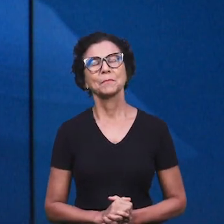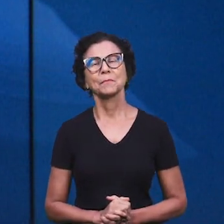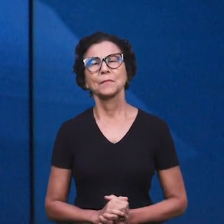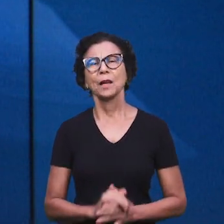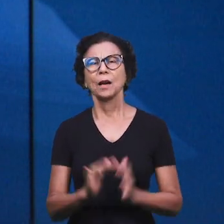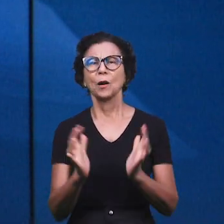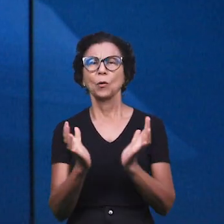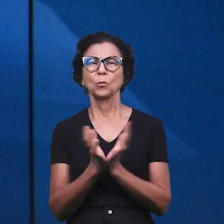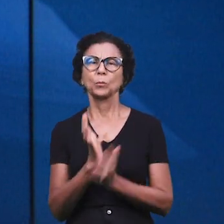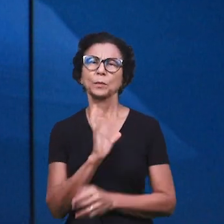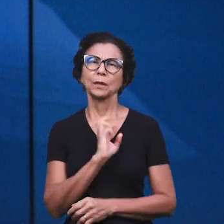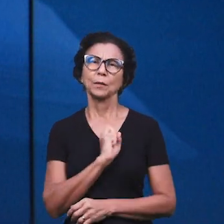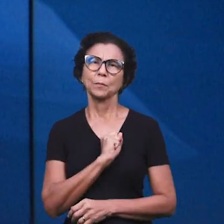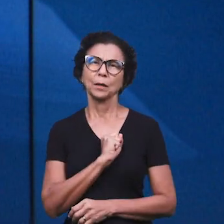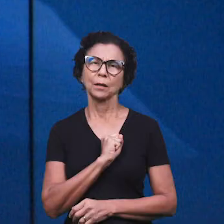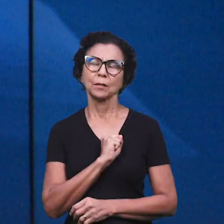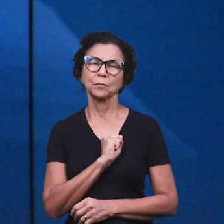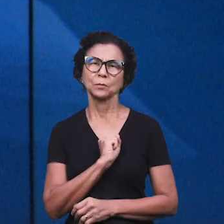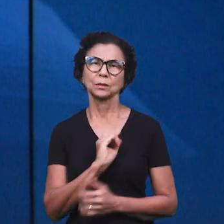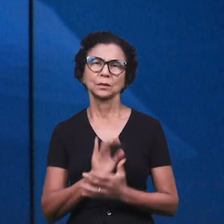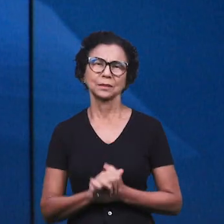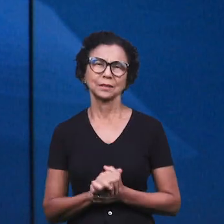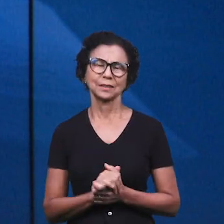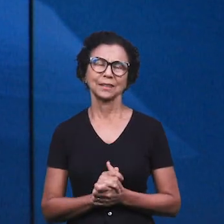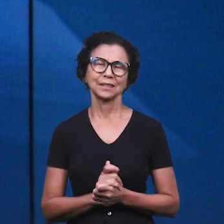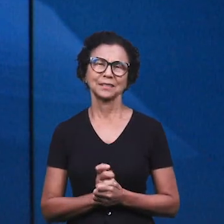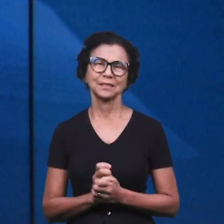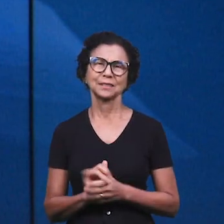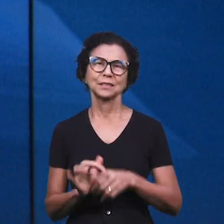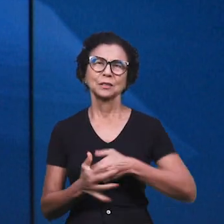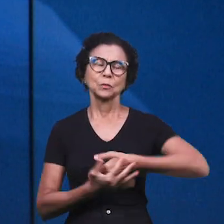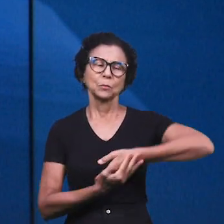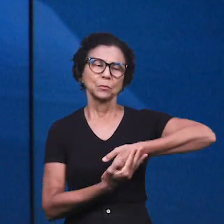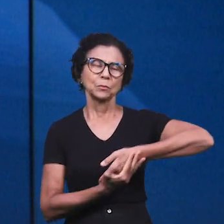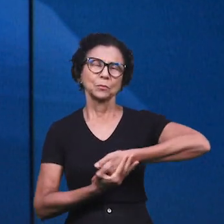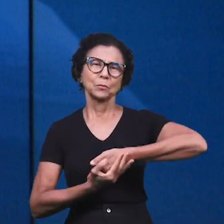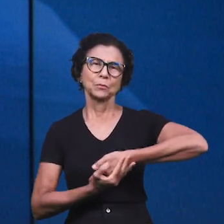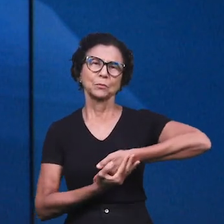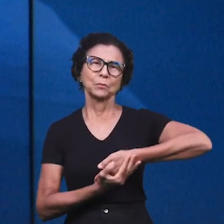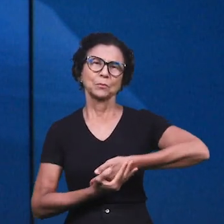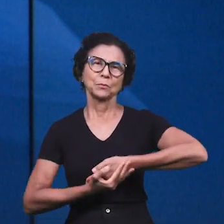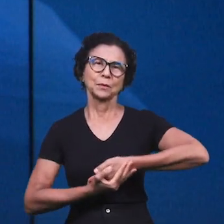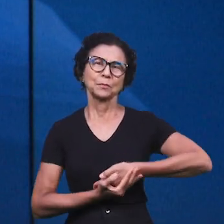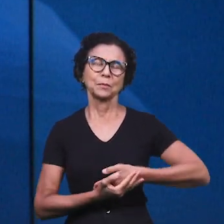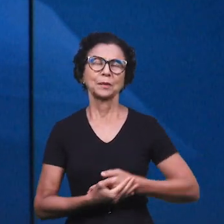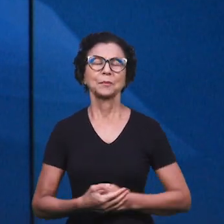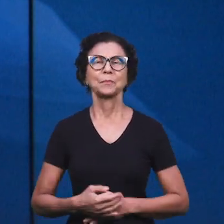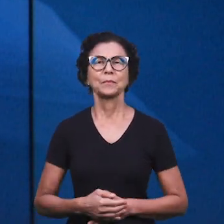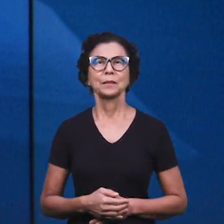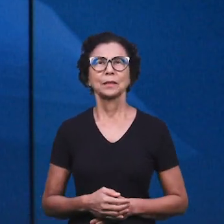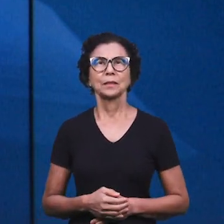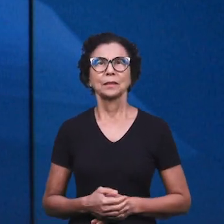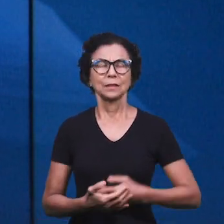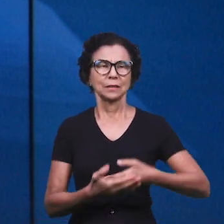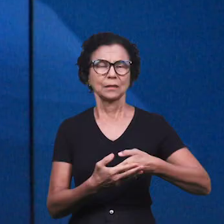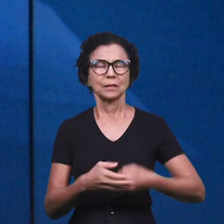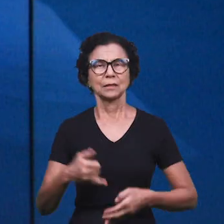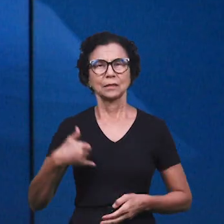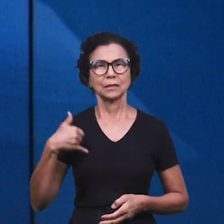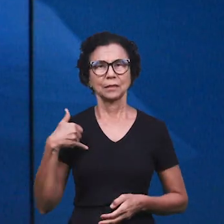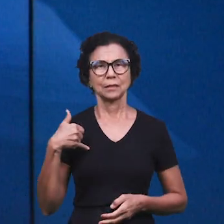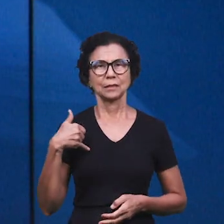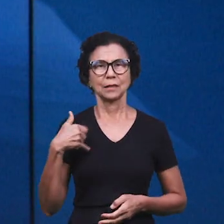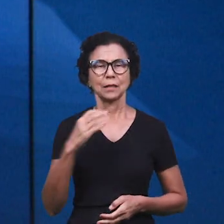dos bebês, ou seja, aquela que é composta das crianças de 0 a 3 anos de idade e mais